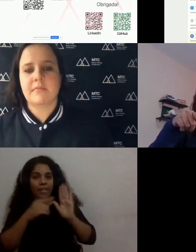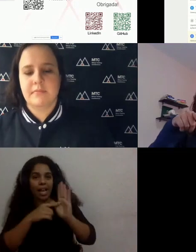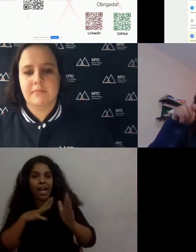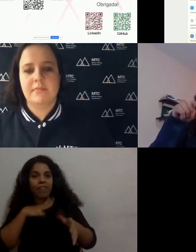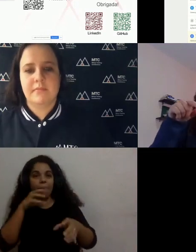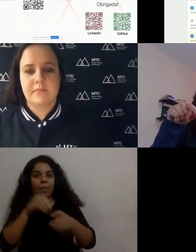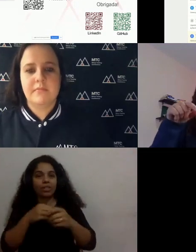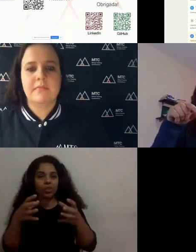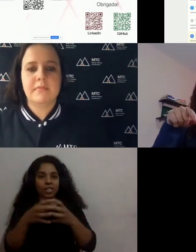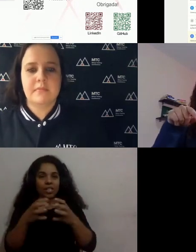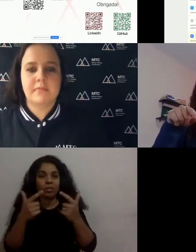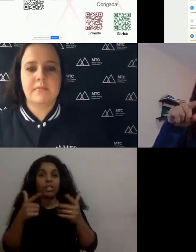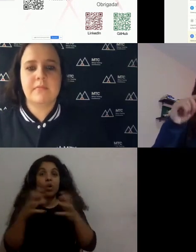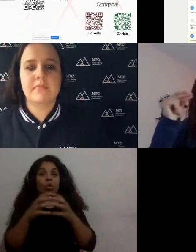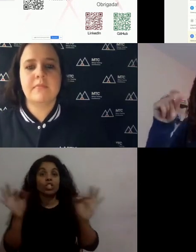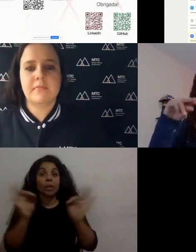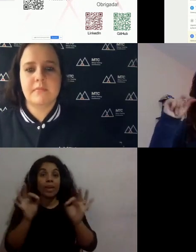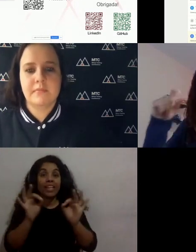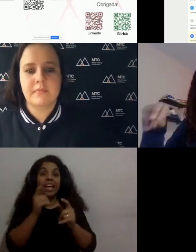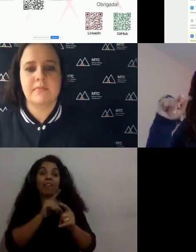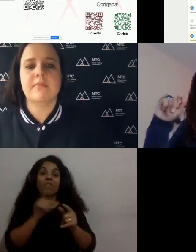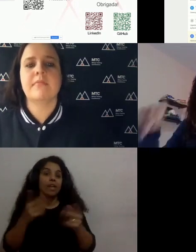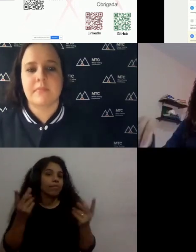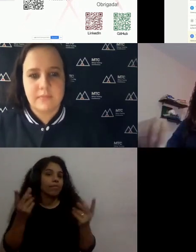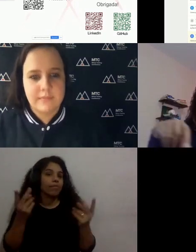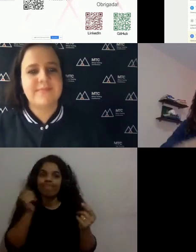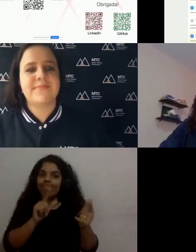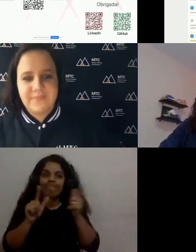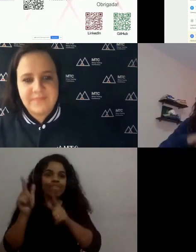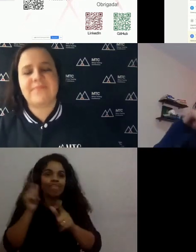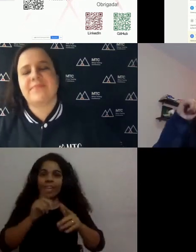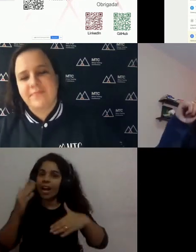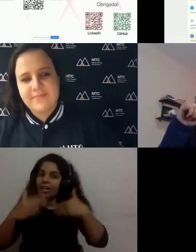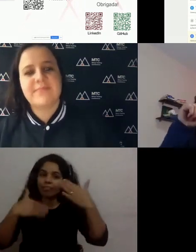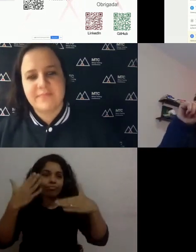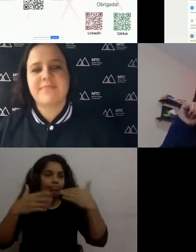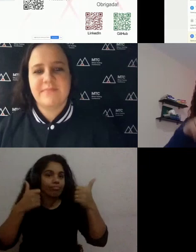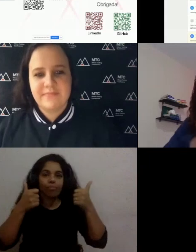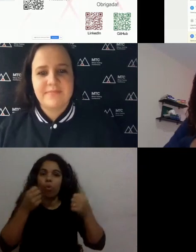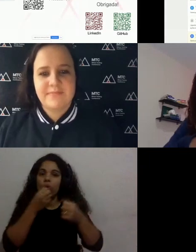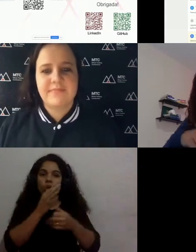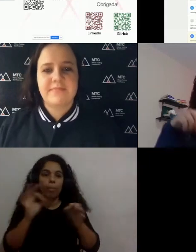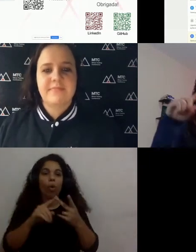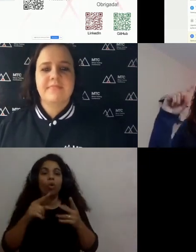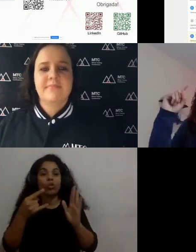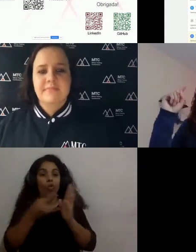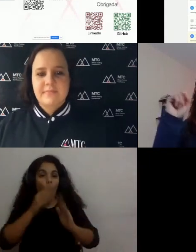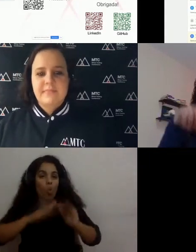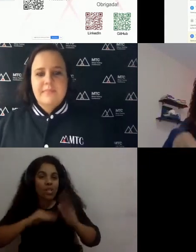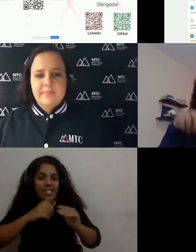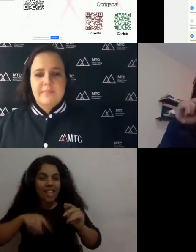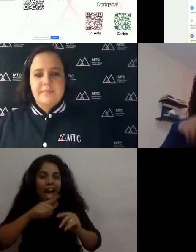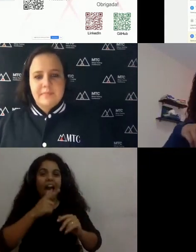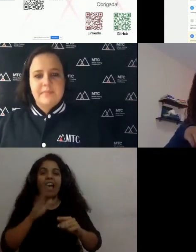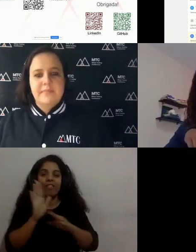seu time, sem o seu time ter, você ganha muitos pontos. Você ganha muitos pontos com os devs, você ganha